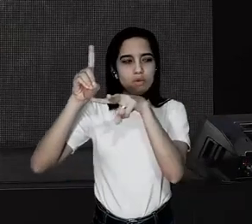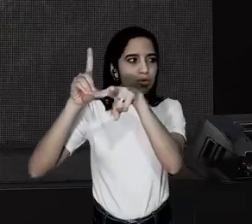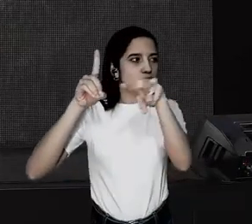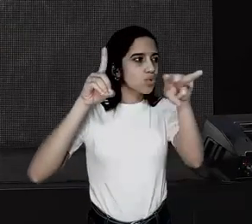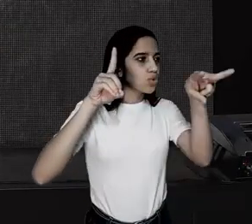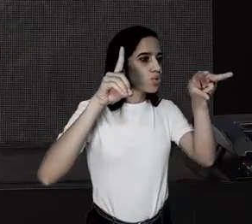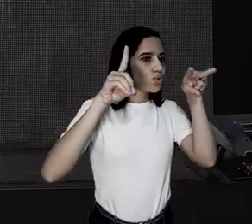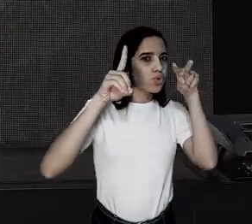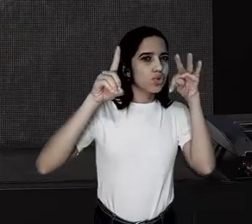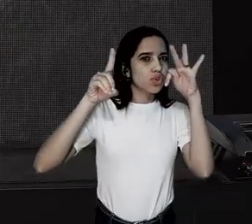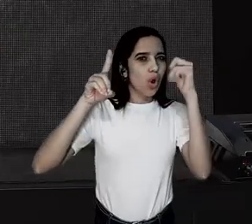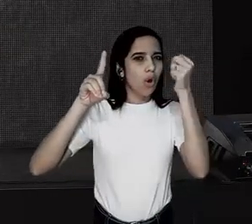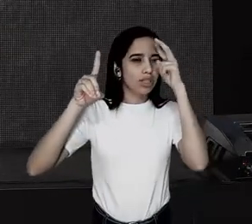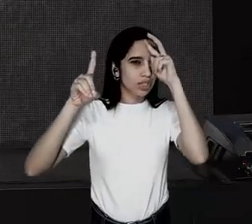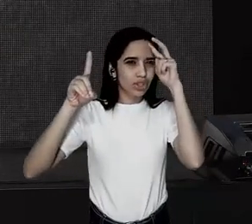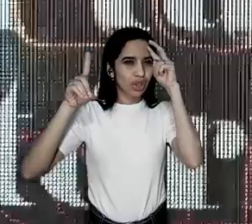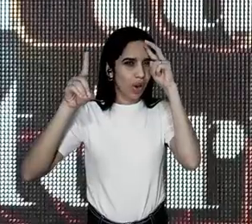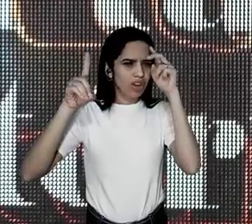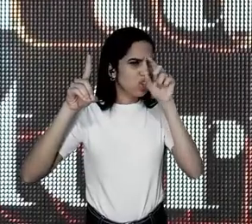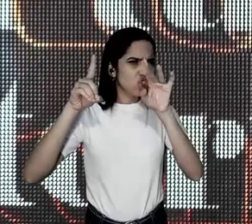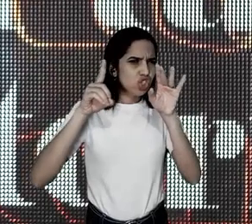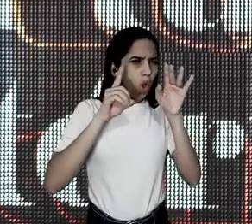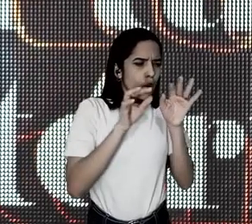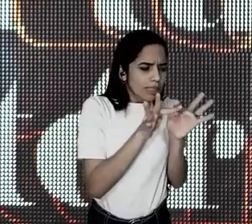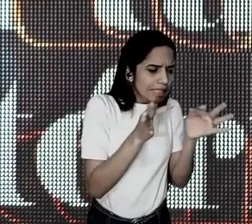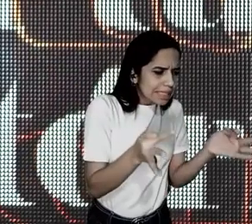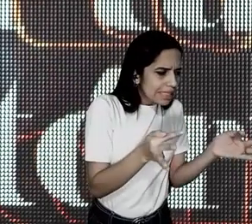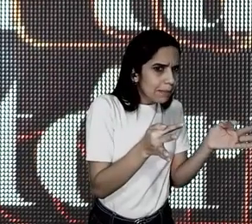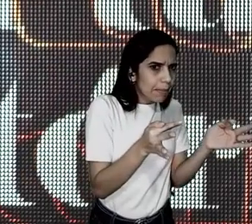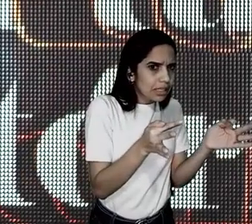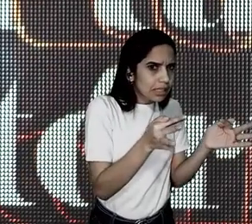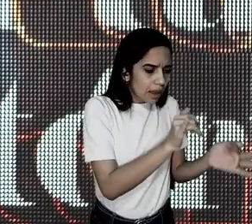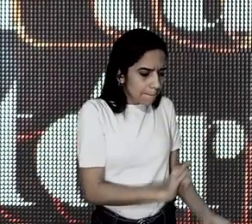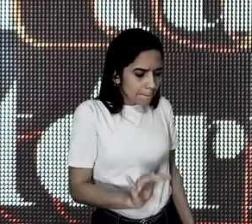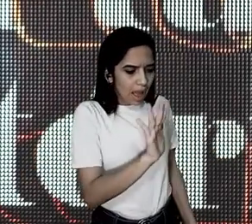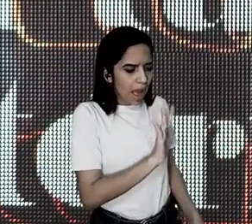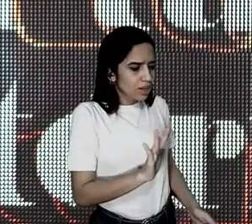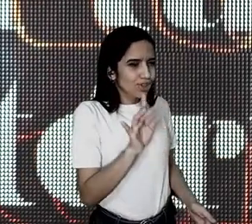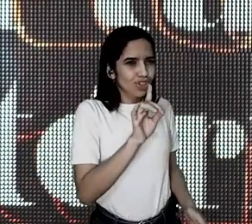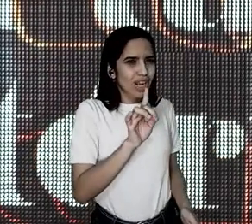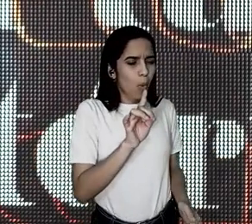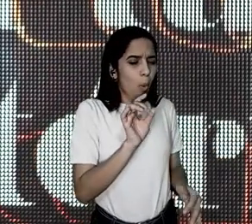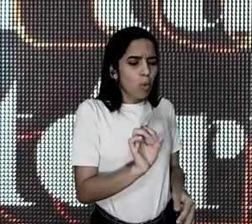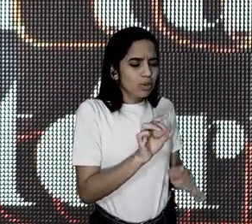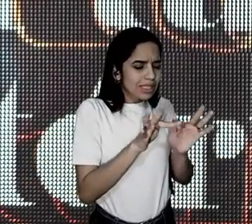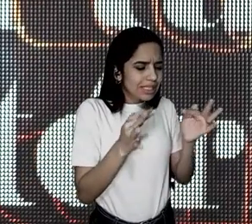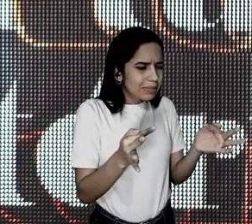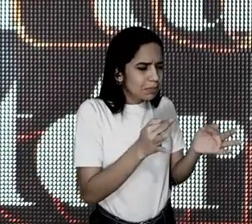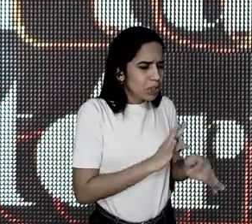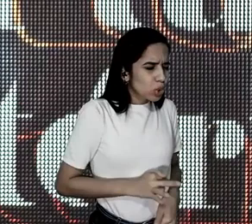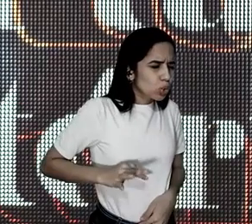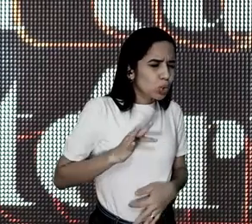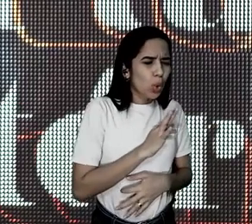da história, e não somente uma cena, não somente um cenário. Enquanto você está vendo a